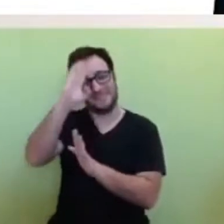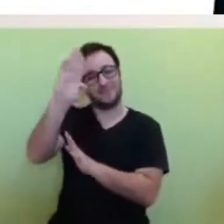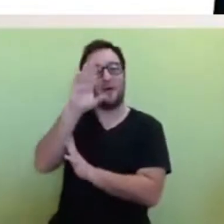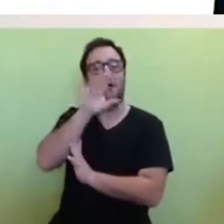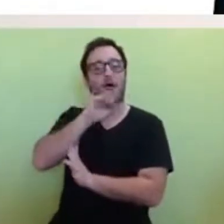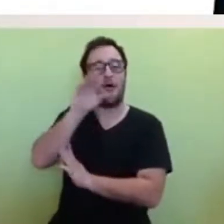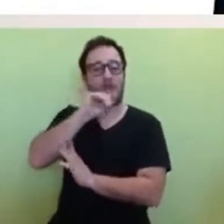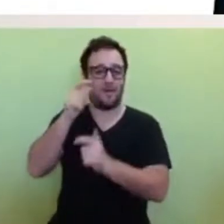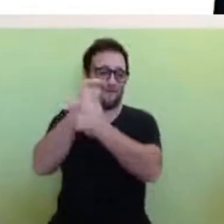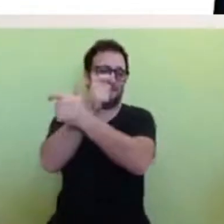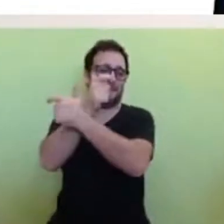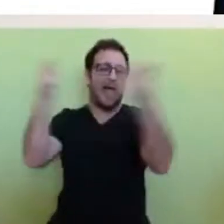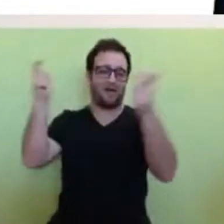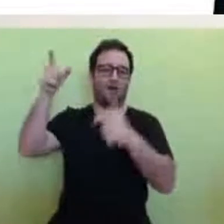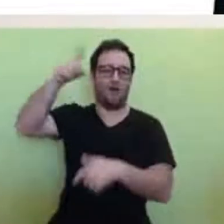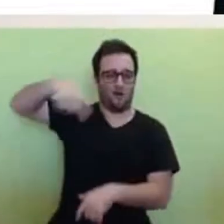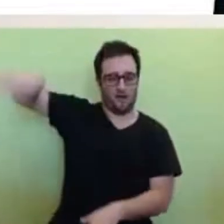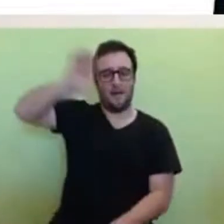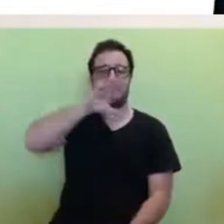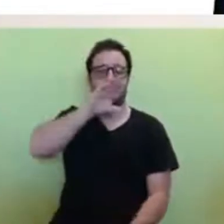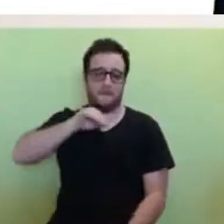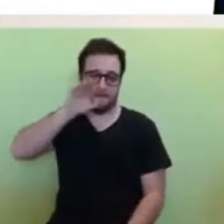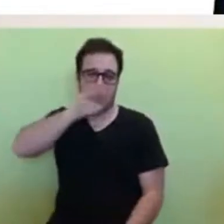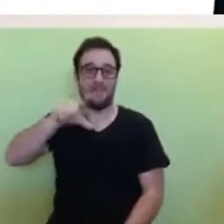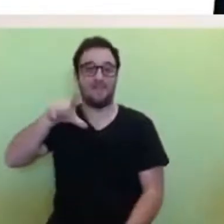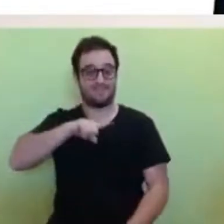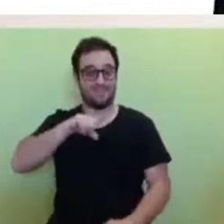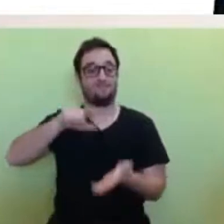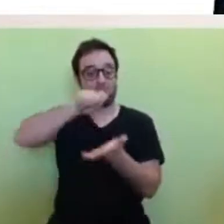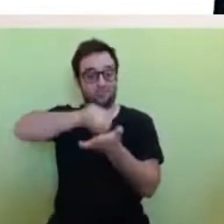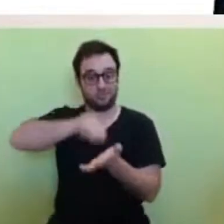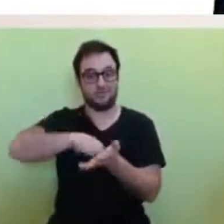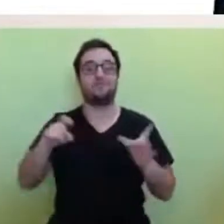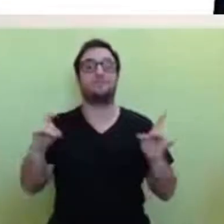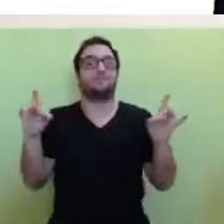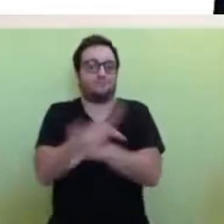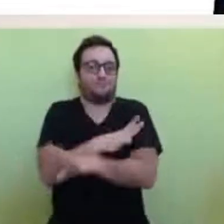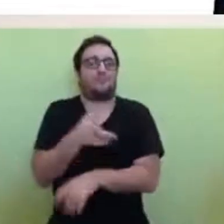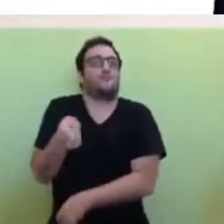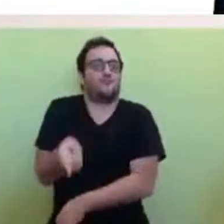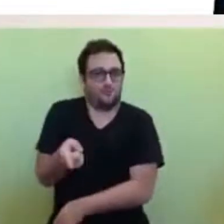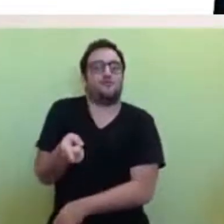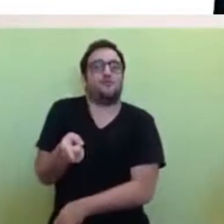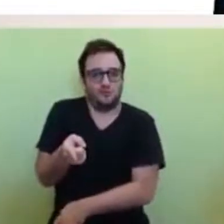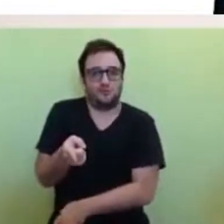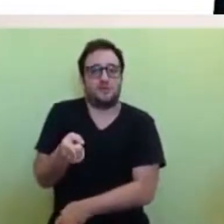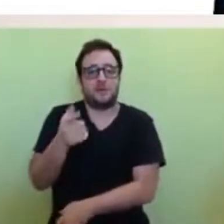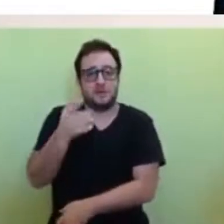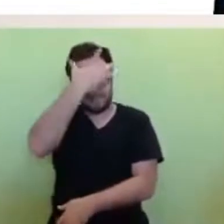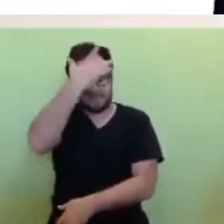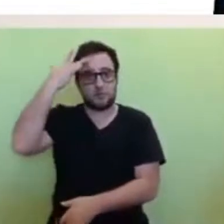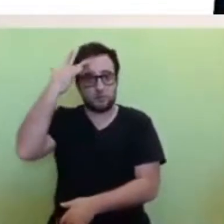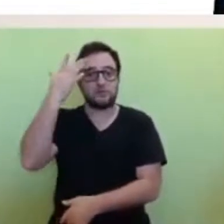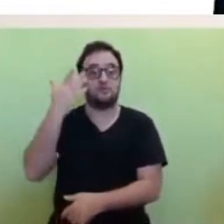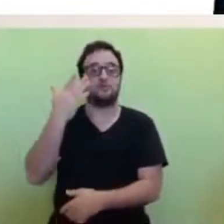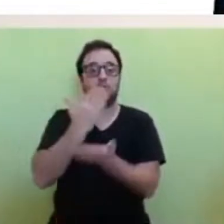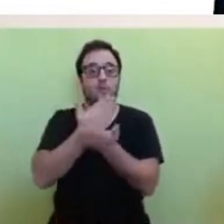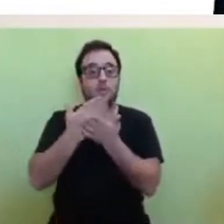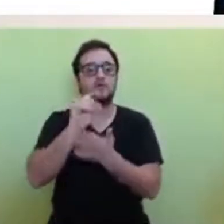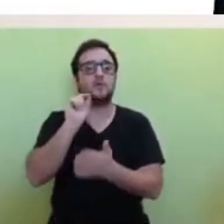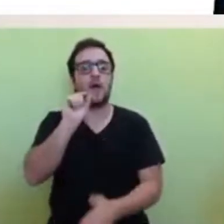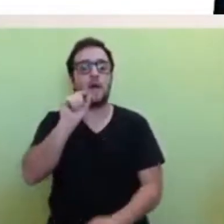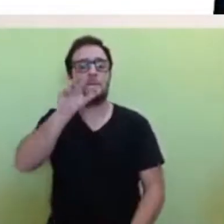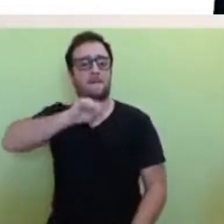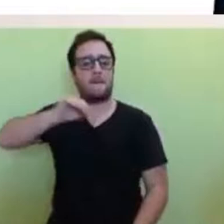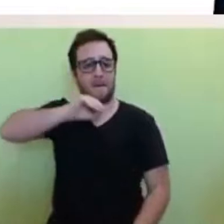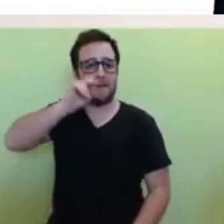de escrita, eles não foram desenvolvendo junto com as línguas. Na verdade, as pessoas começam a falar antes de começar a escrever. Esse que é o